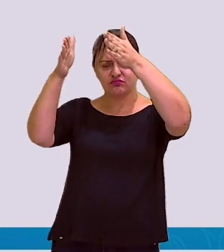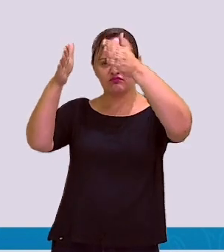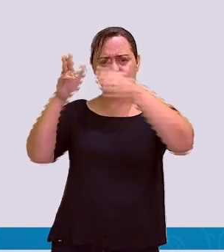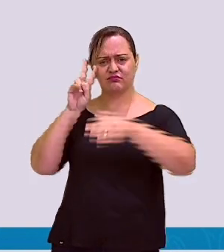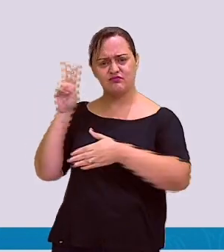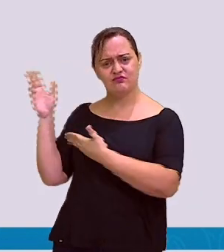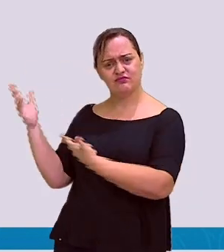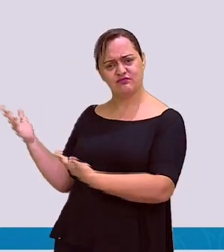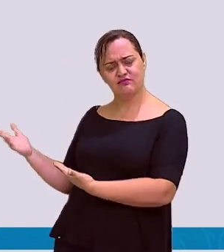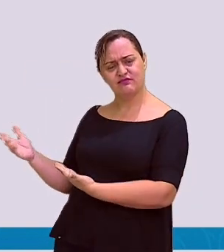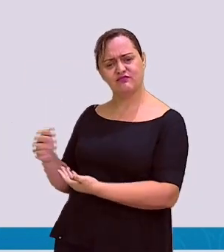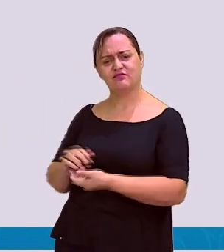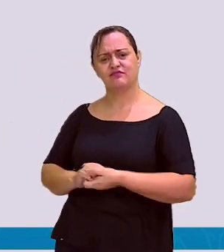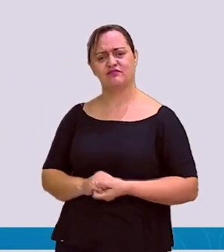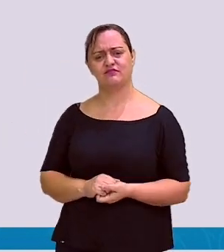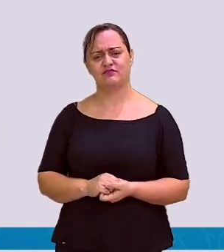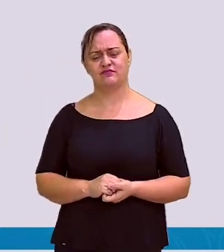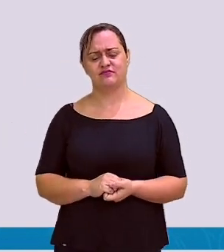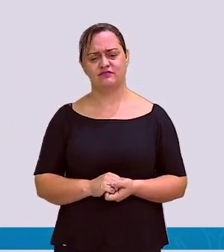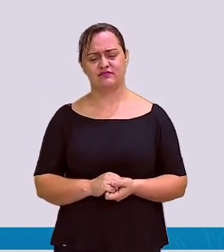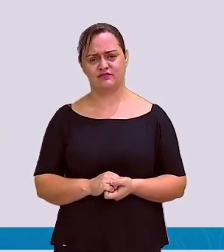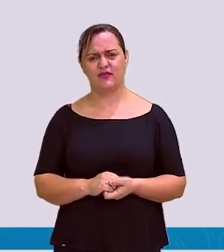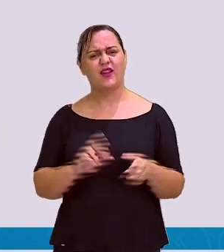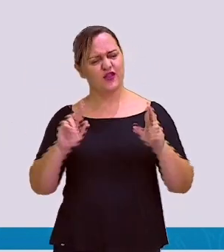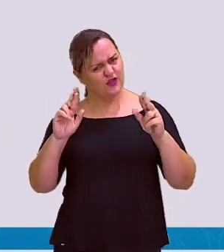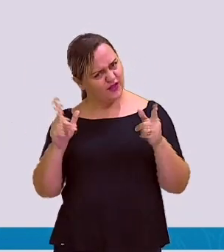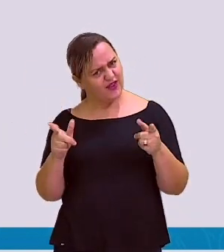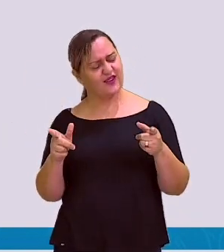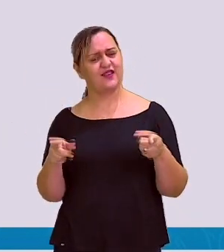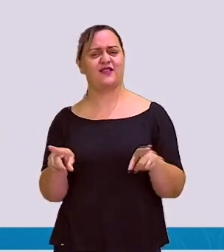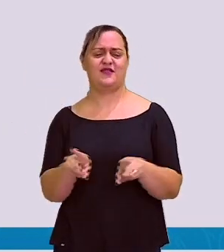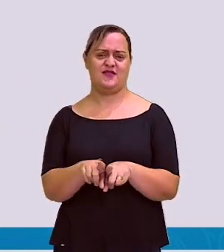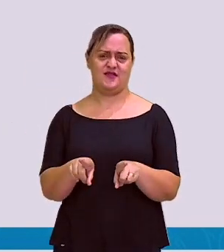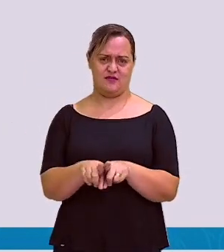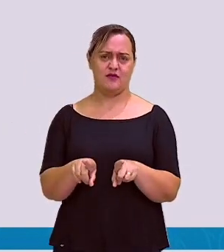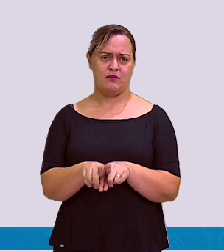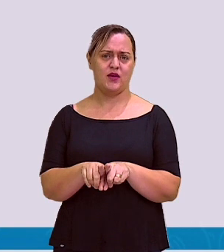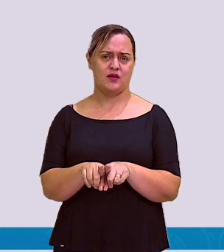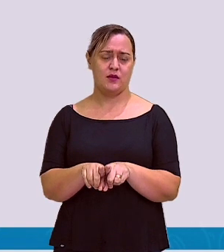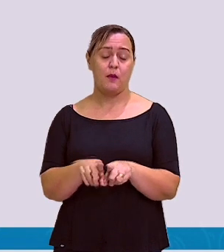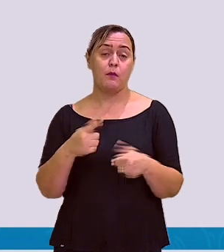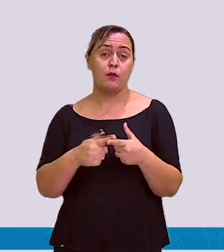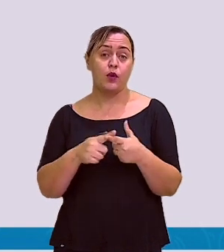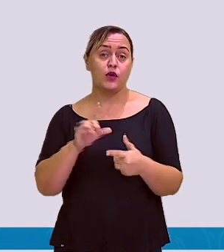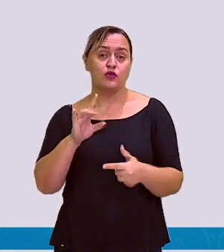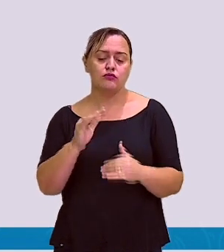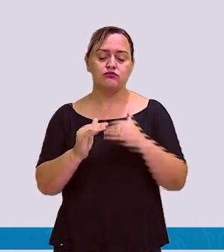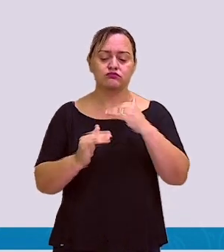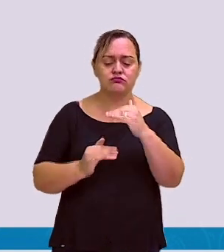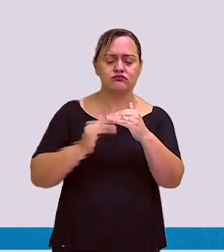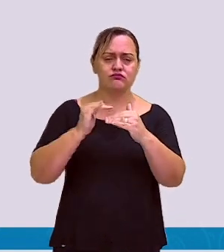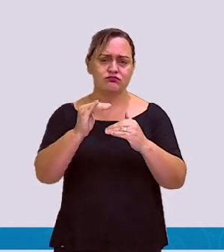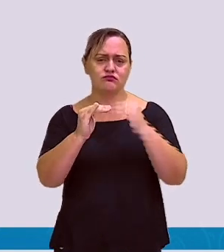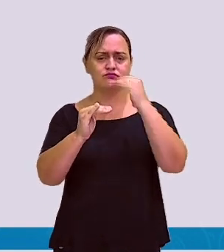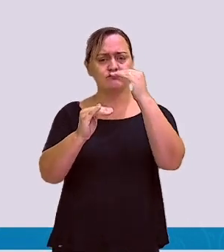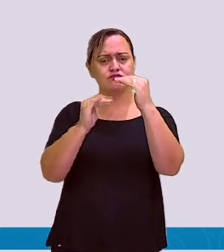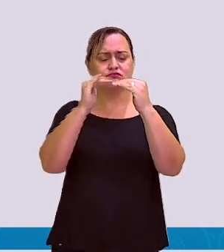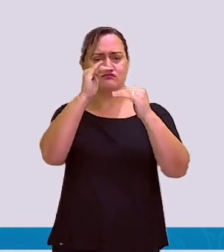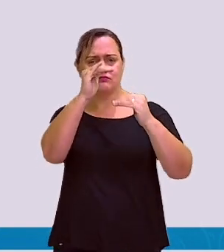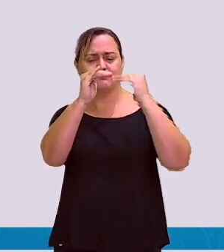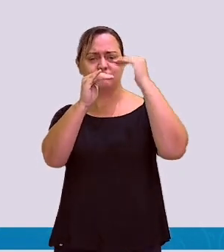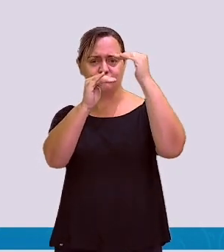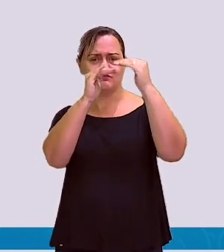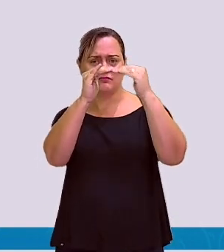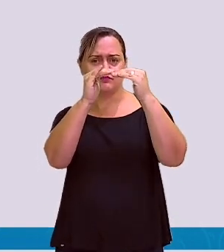tem rodas. Você vê ele é um pouco diferente dos outros. E, ao mesmo tempo, ele tem um pouquinho de cada um dos que